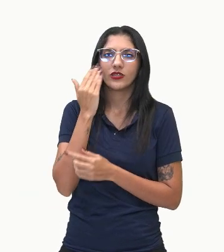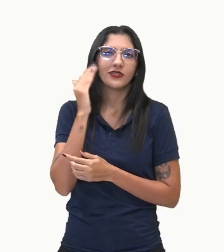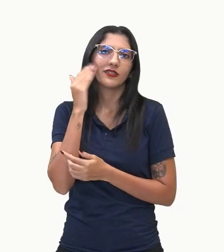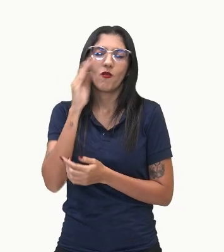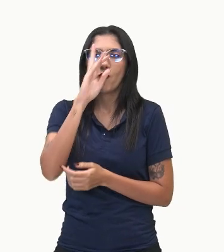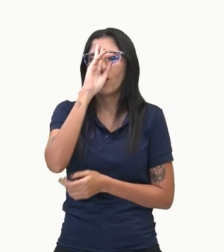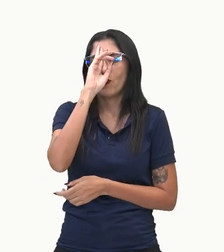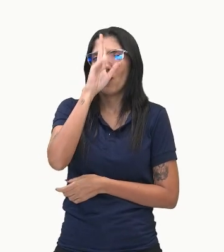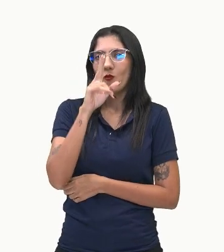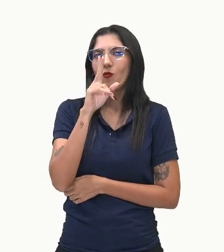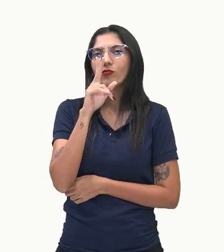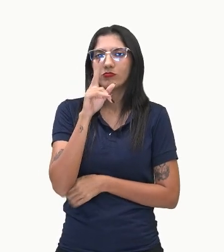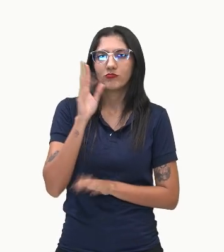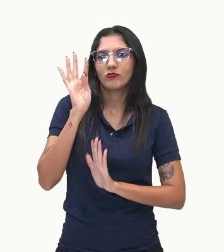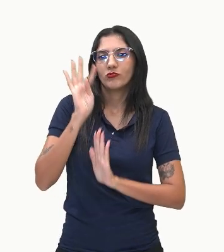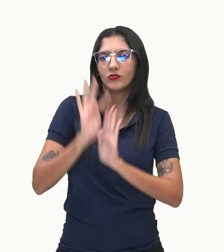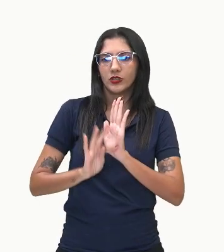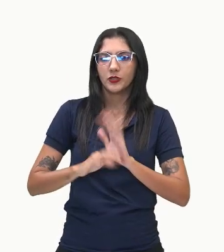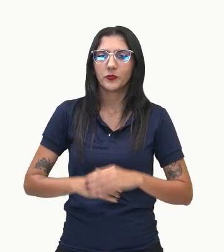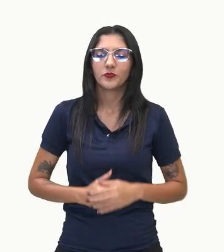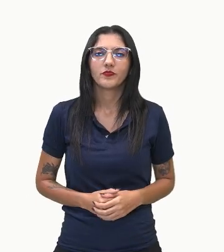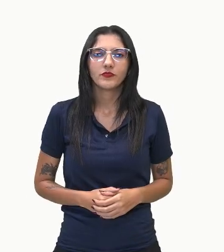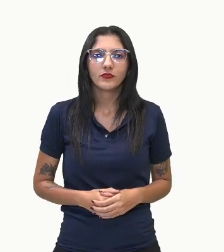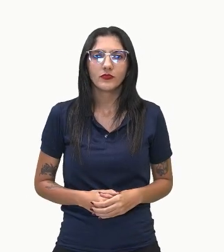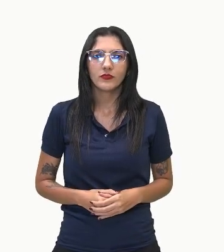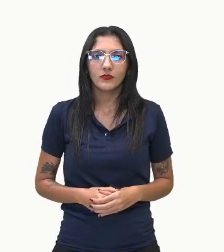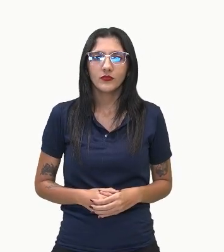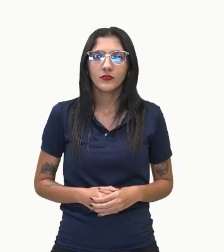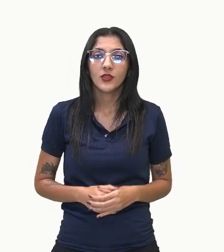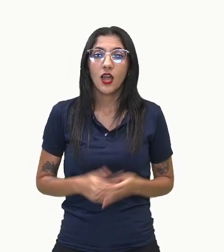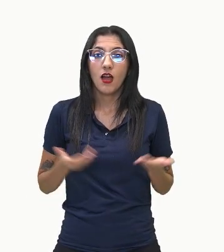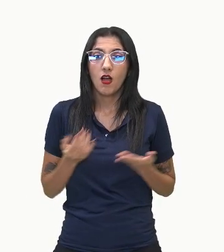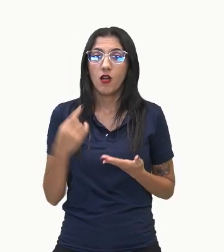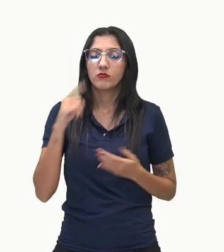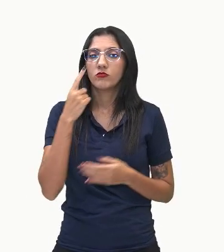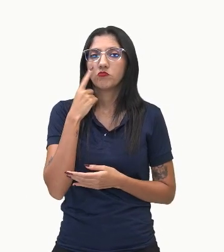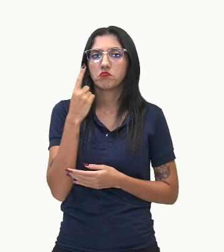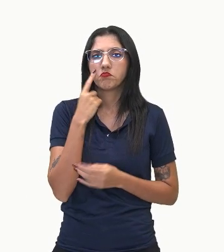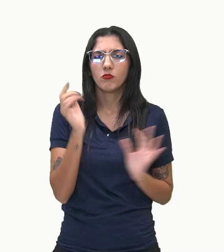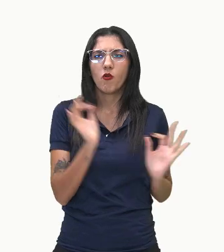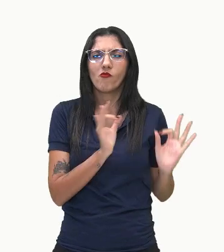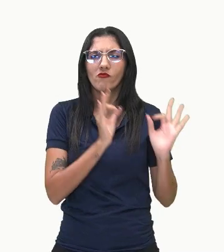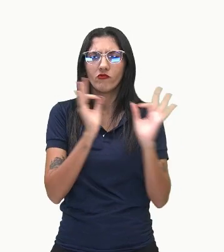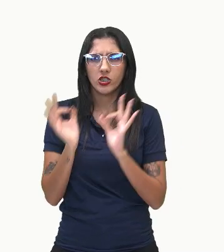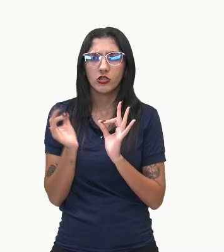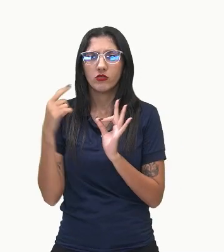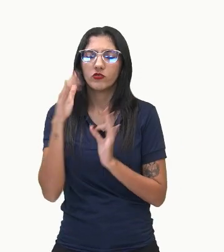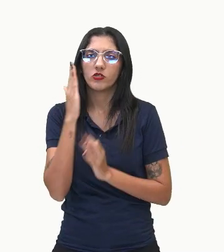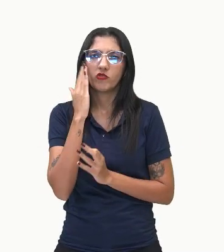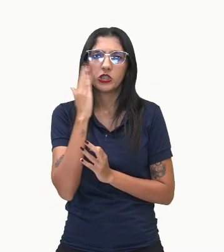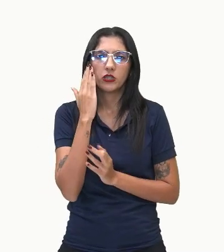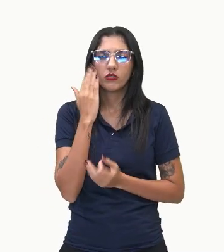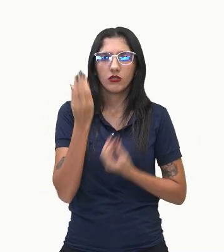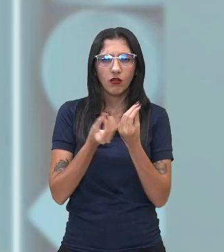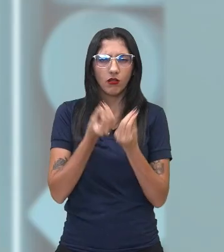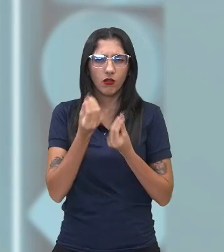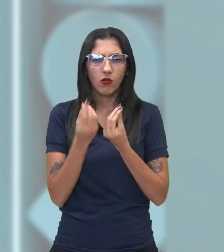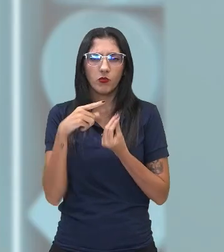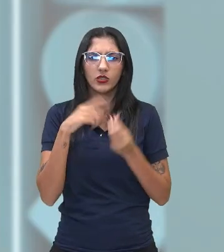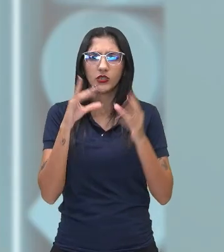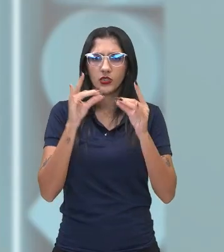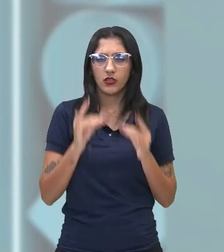textos. Nós vamos ver um vídeo que vai nos ajudar a compreender um pouco a respeito de